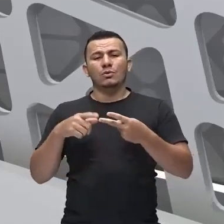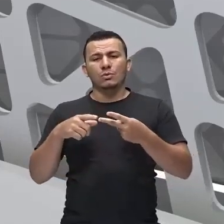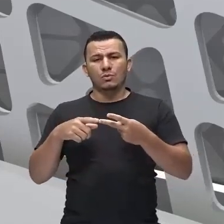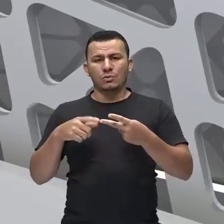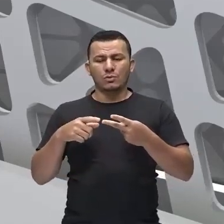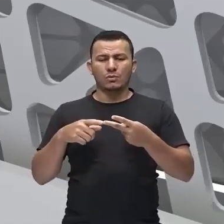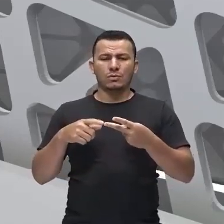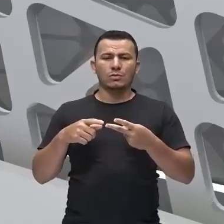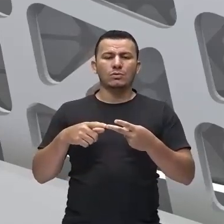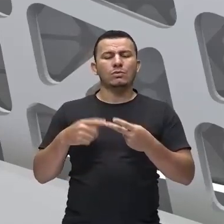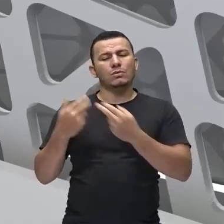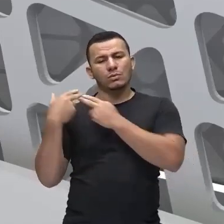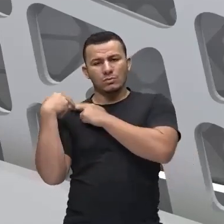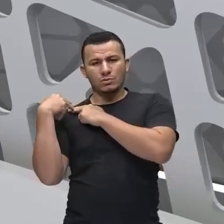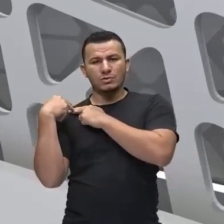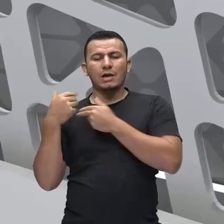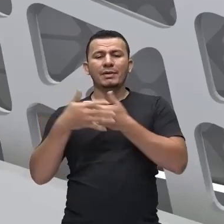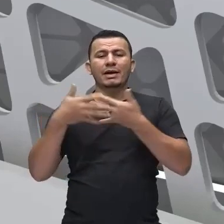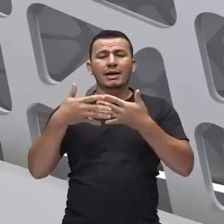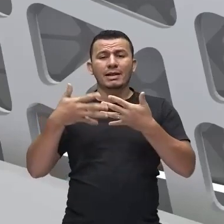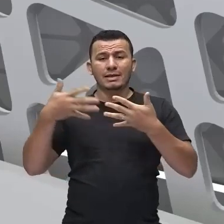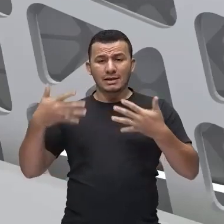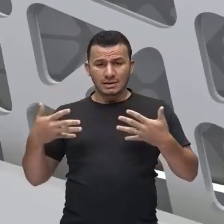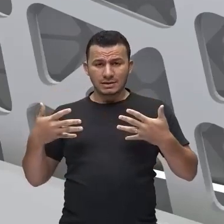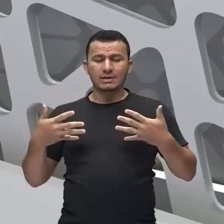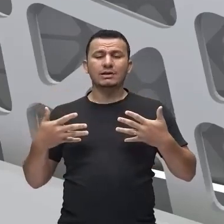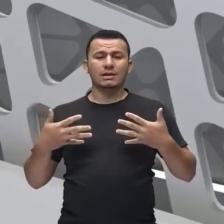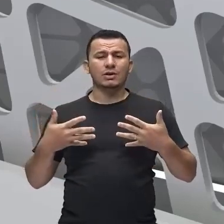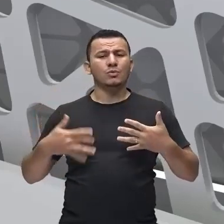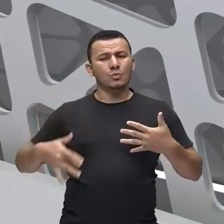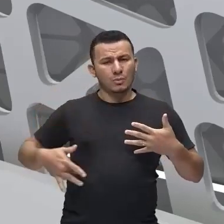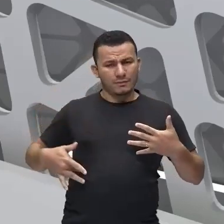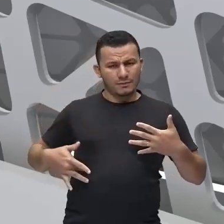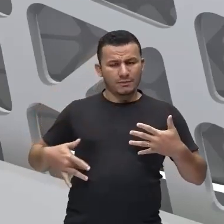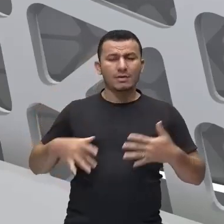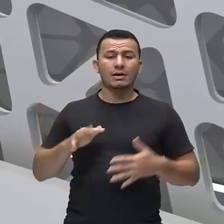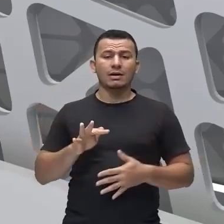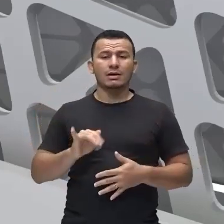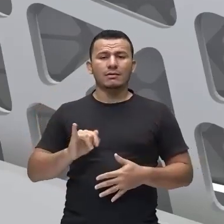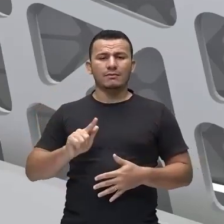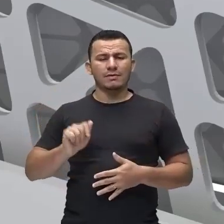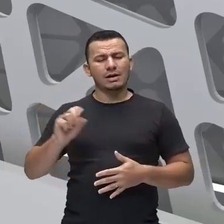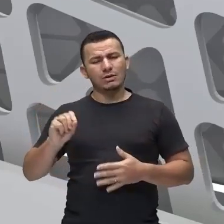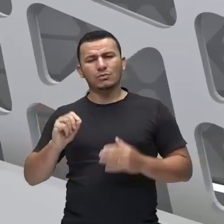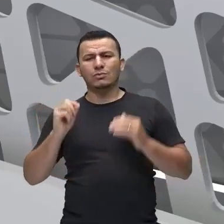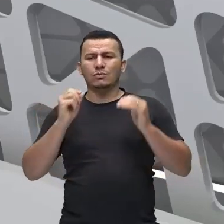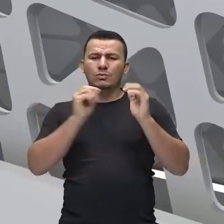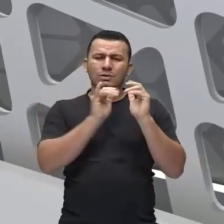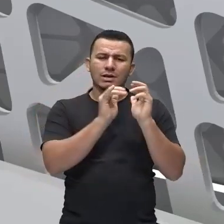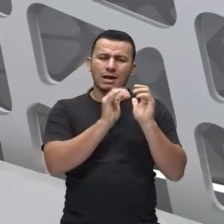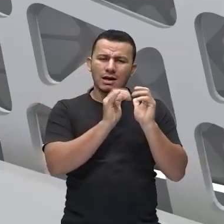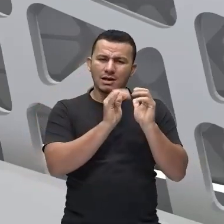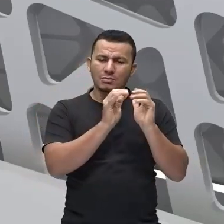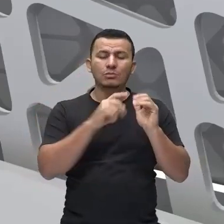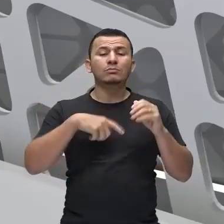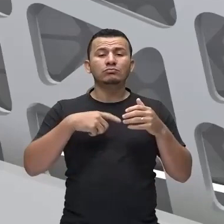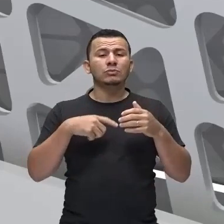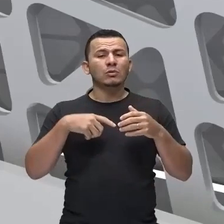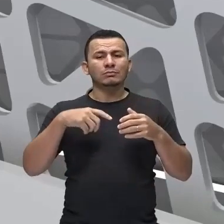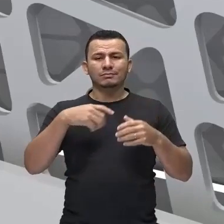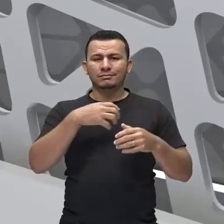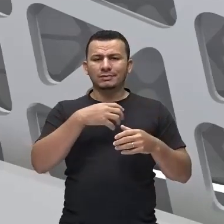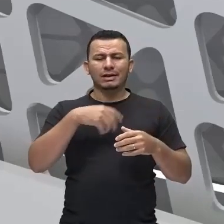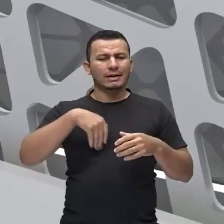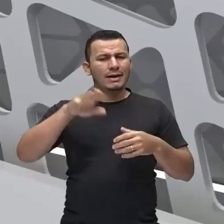folheto embrionário vai formar os tecidos do fígado, do cérebro. Então, cada